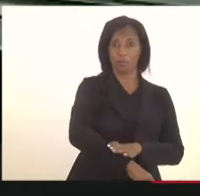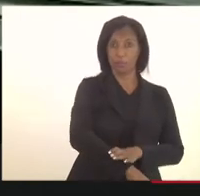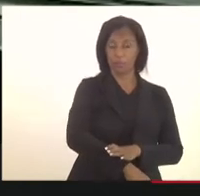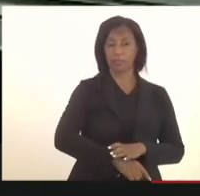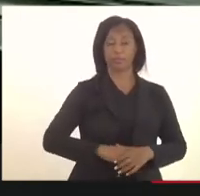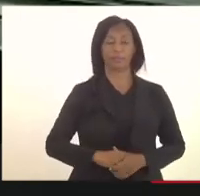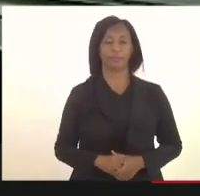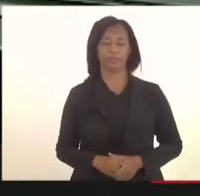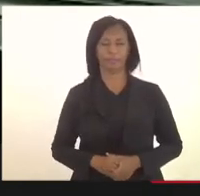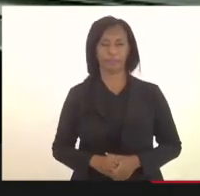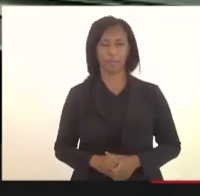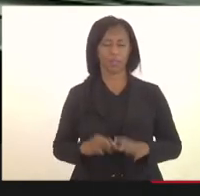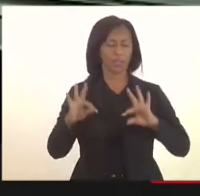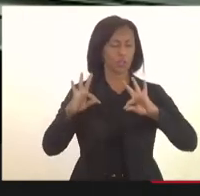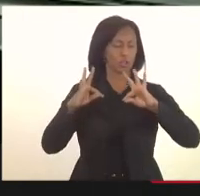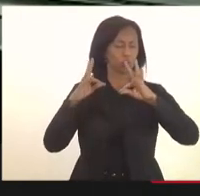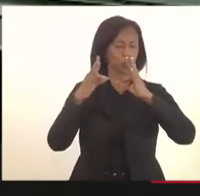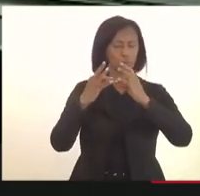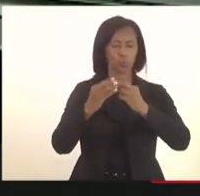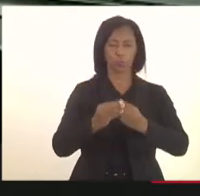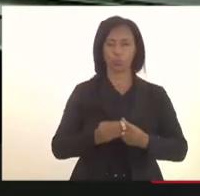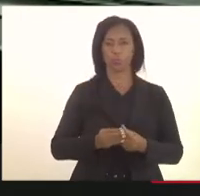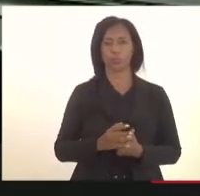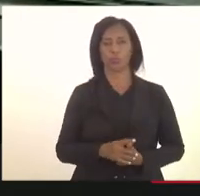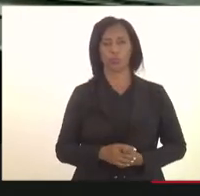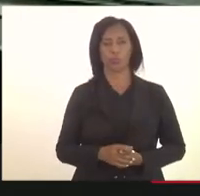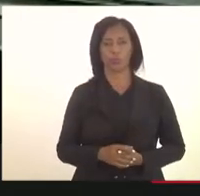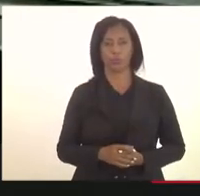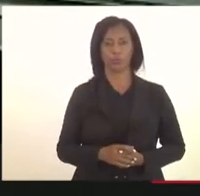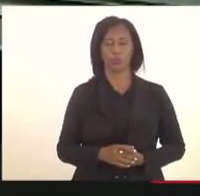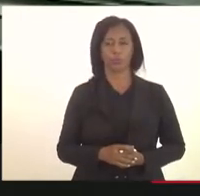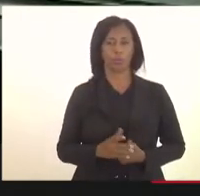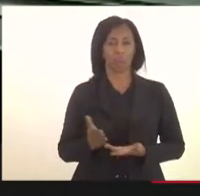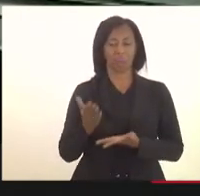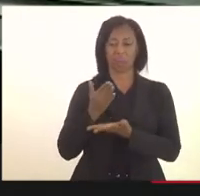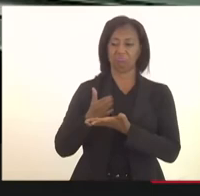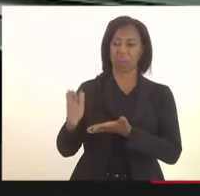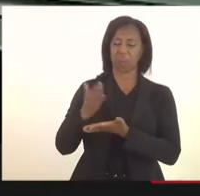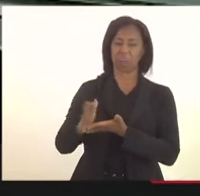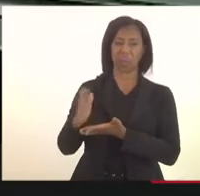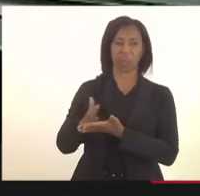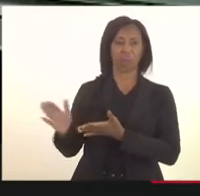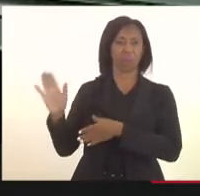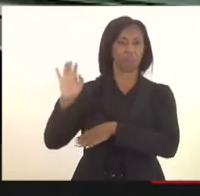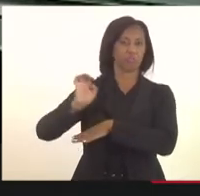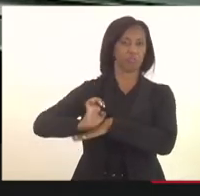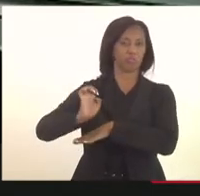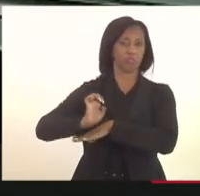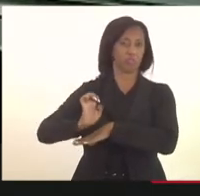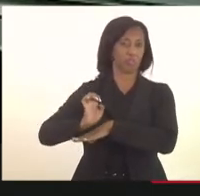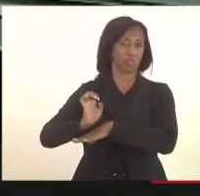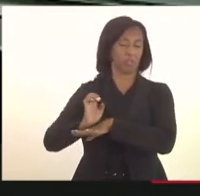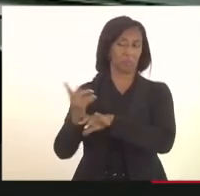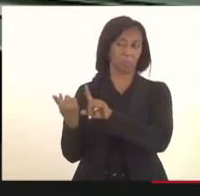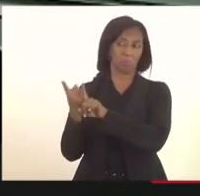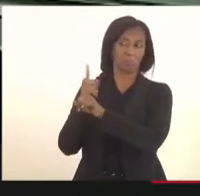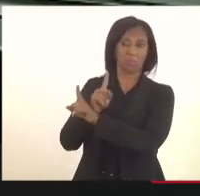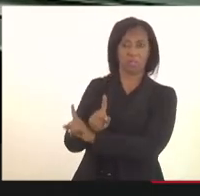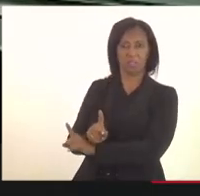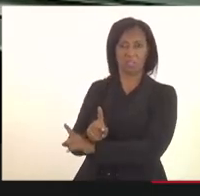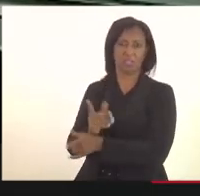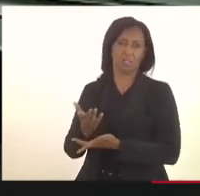né, de tudo aquilo que não serve para o nosso Estado, para aprofundamento das contradições e os